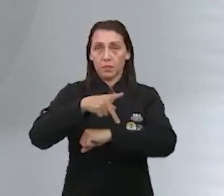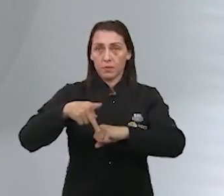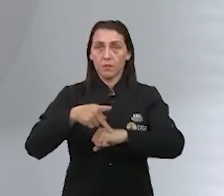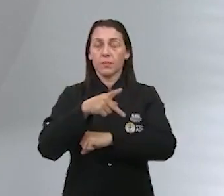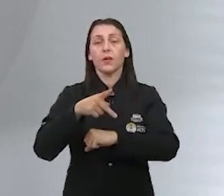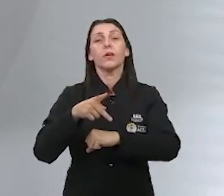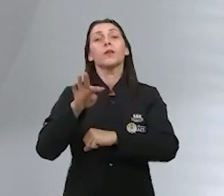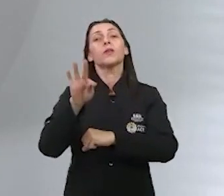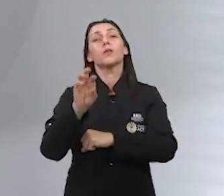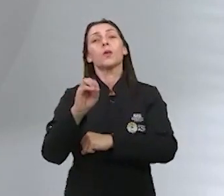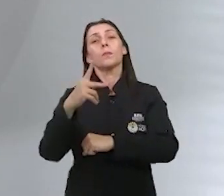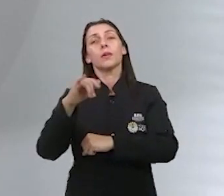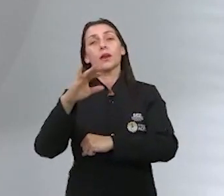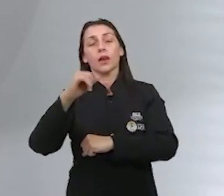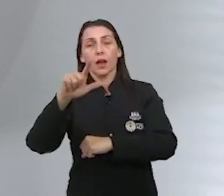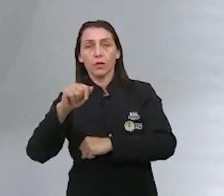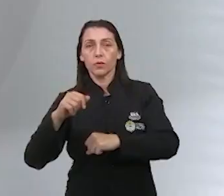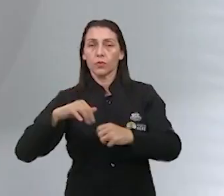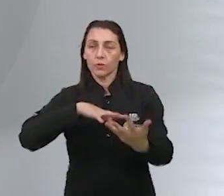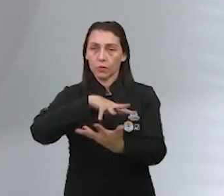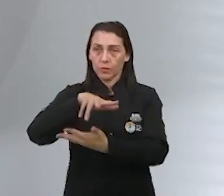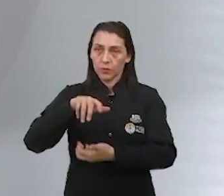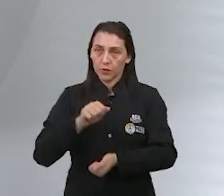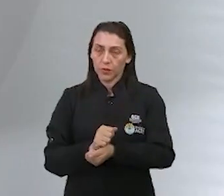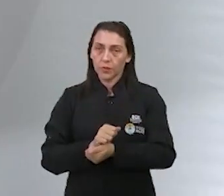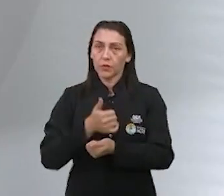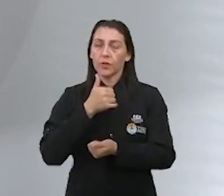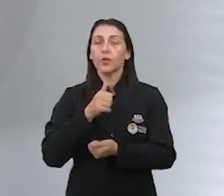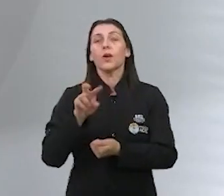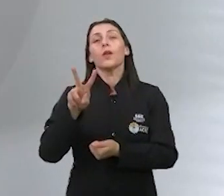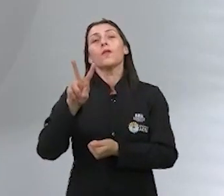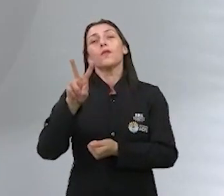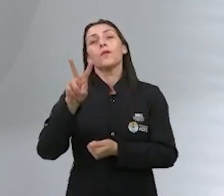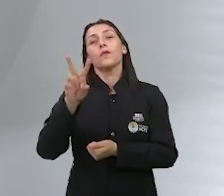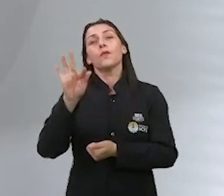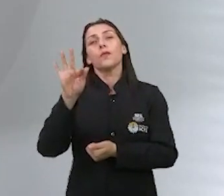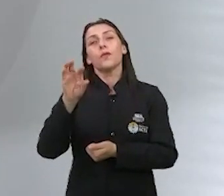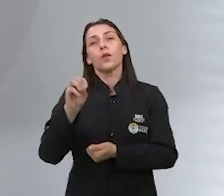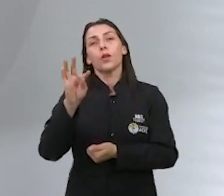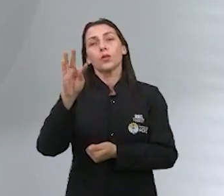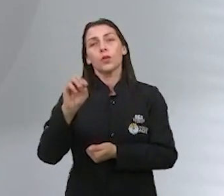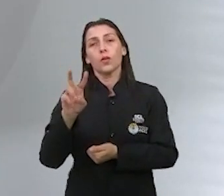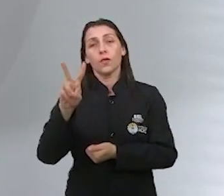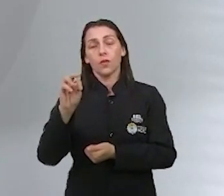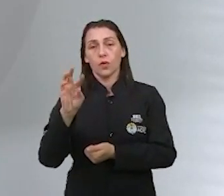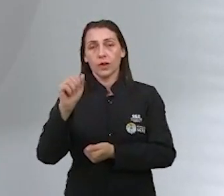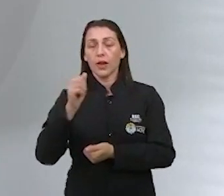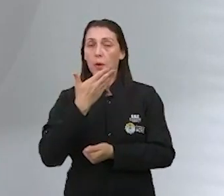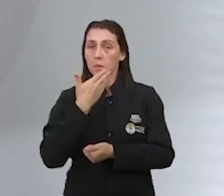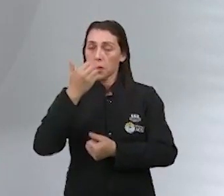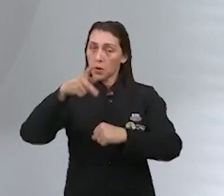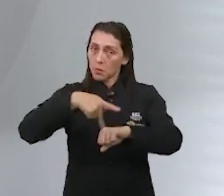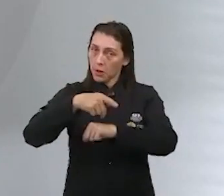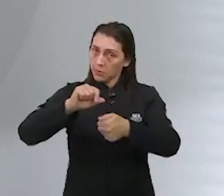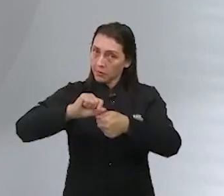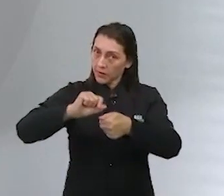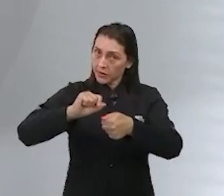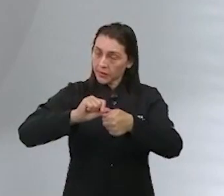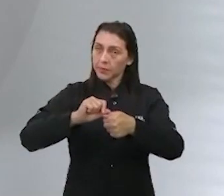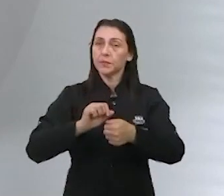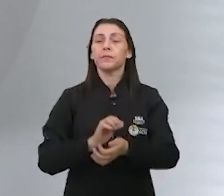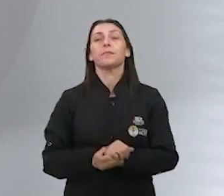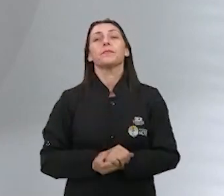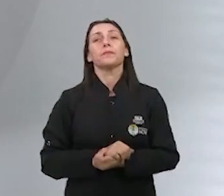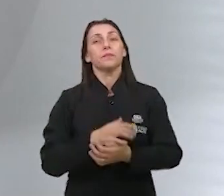intertropical do mundo, tá? Então, assim, energia fotovoltaica, que é energia solar, nós somos o melhor país para gerar. Então, isso